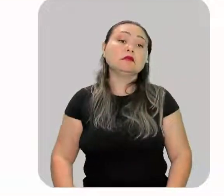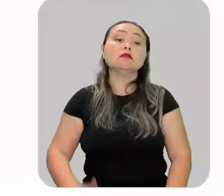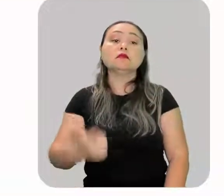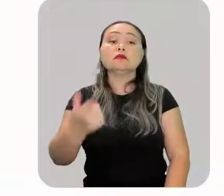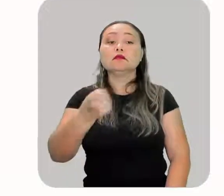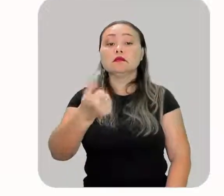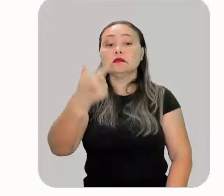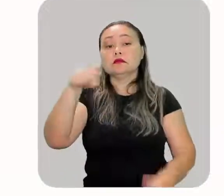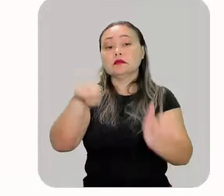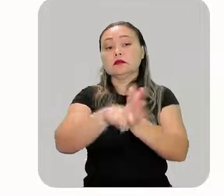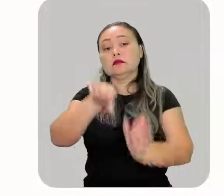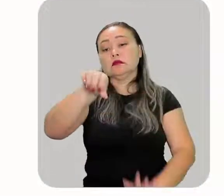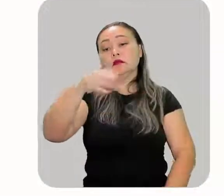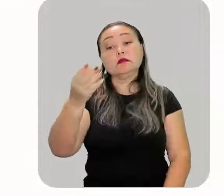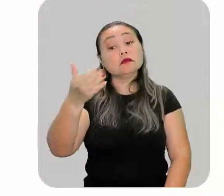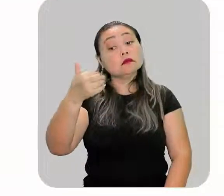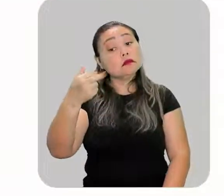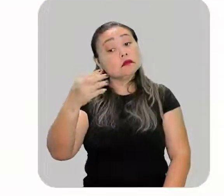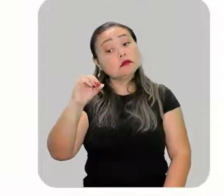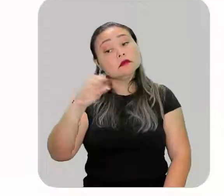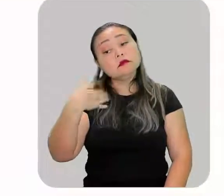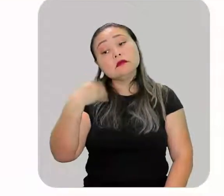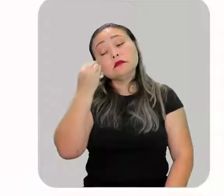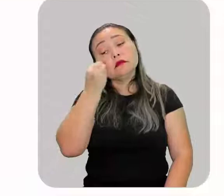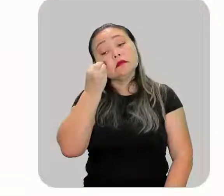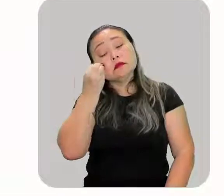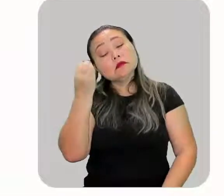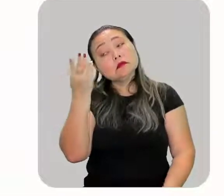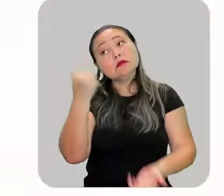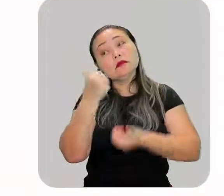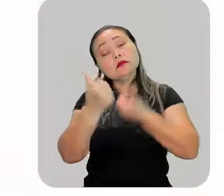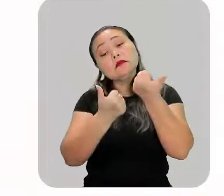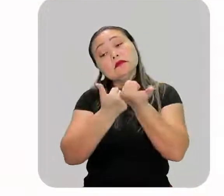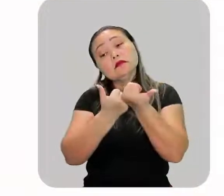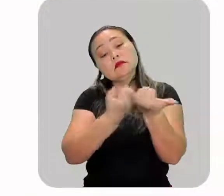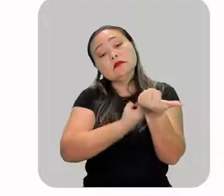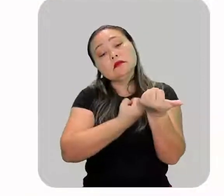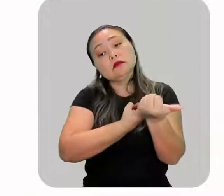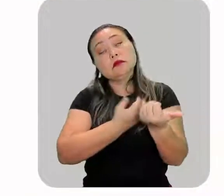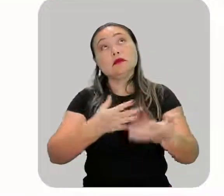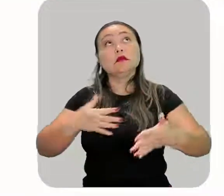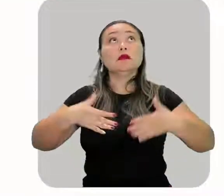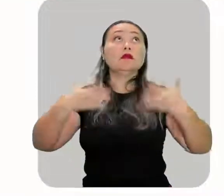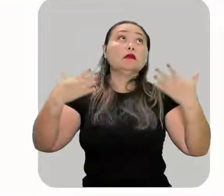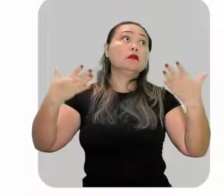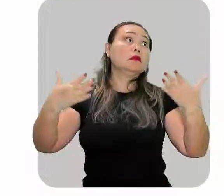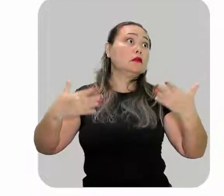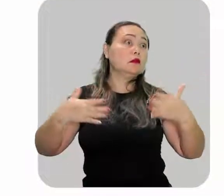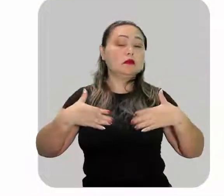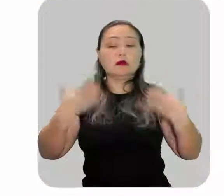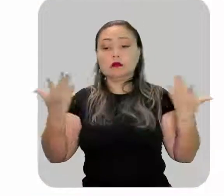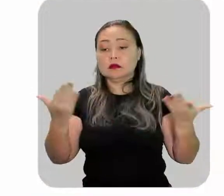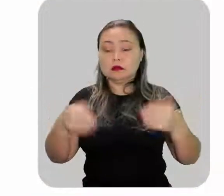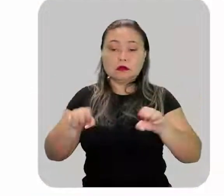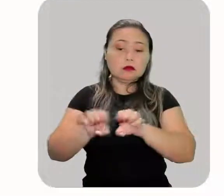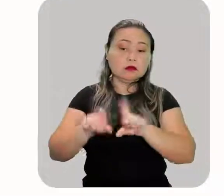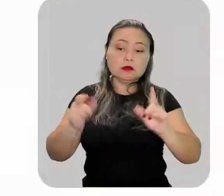0. Vai experimentando. Não precisa ficar com aquele pânico, não é o pânico da